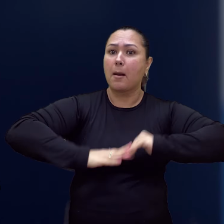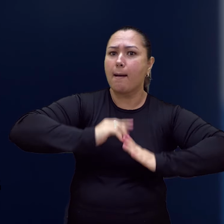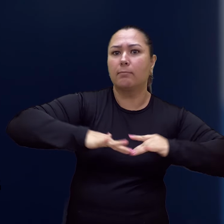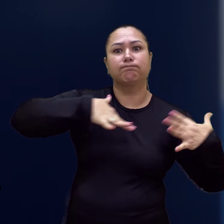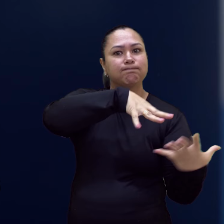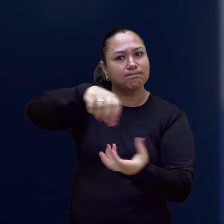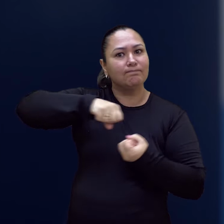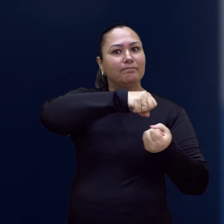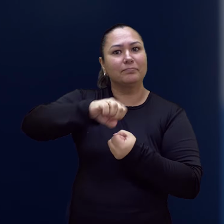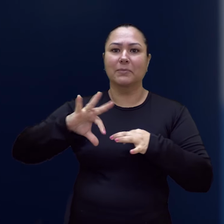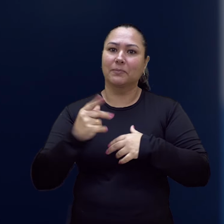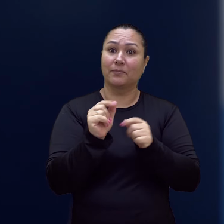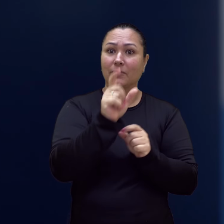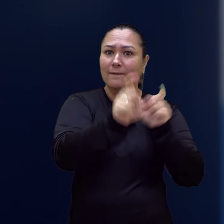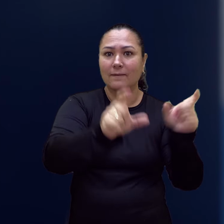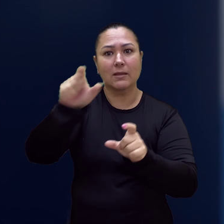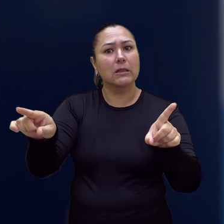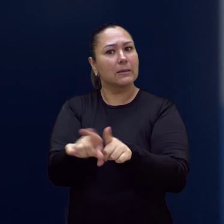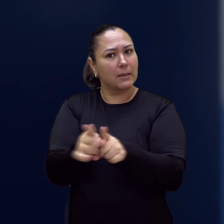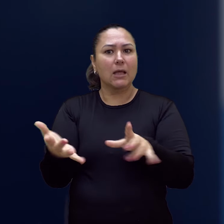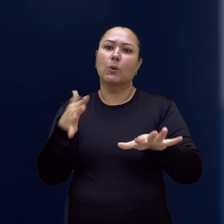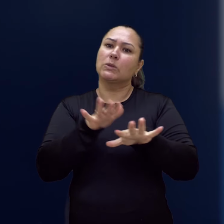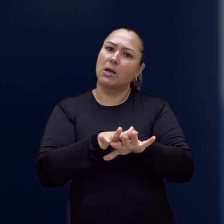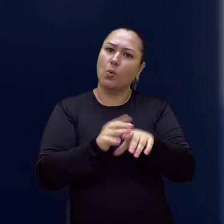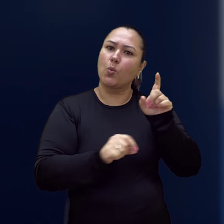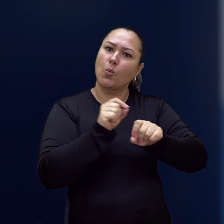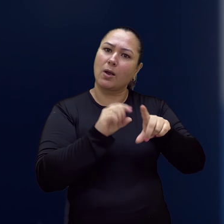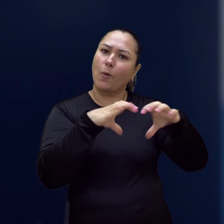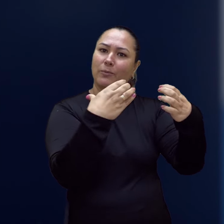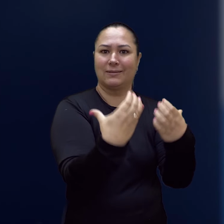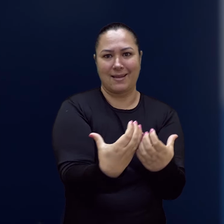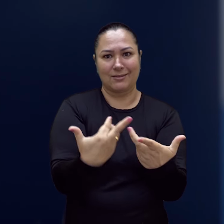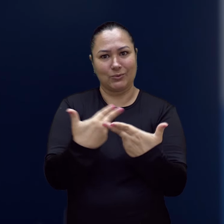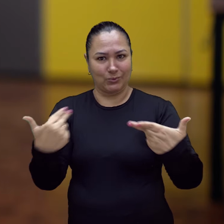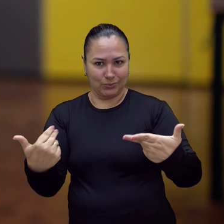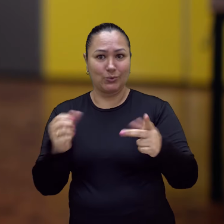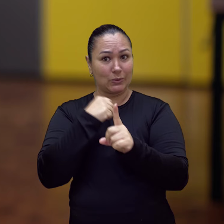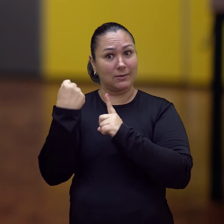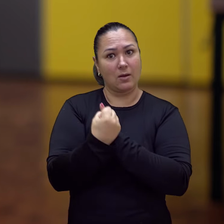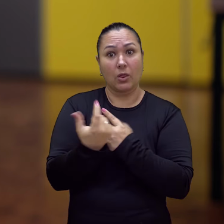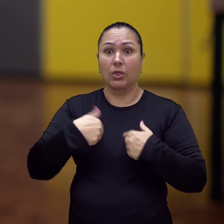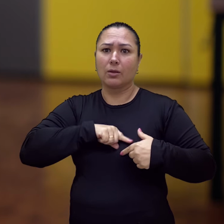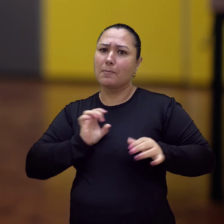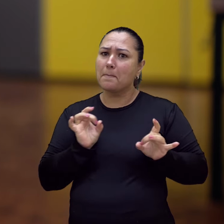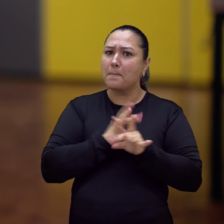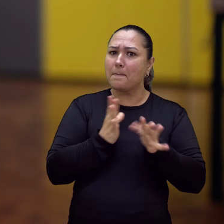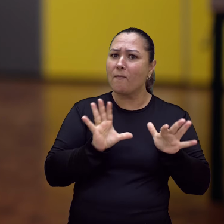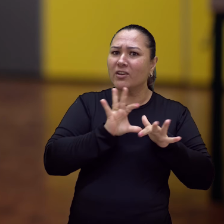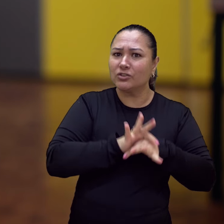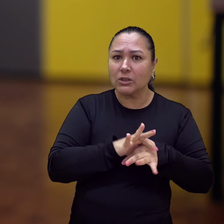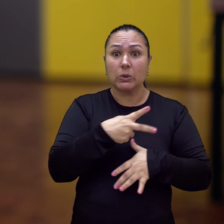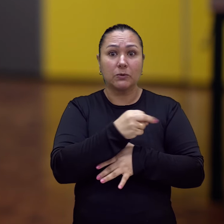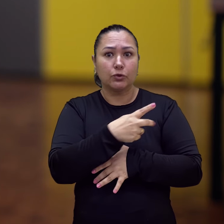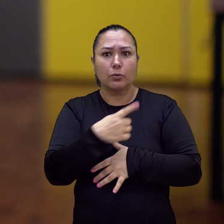práticas sustentáveis em nossos fornecedores e inclusão socioeconômica nas comunidades. Fechamos